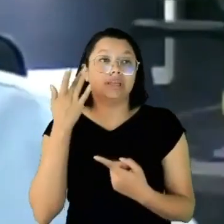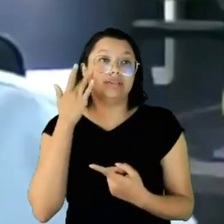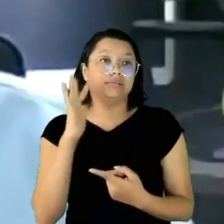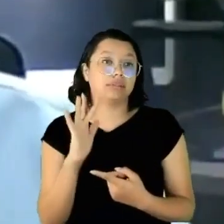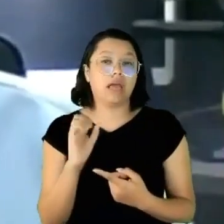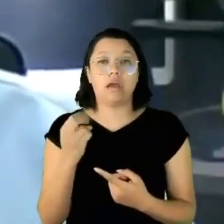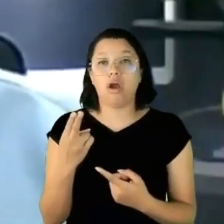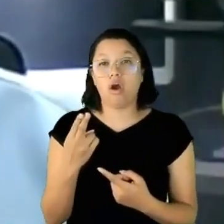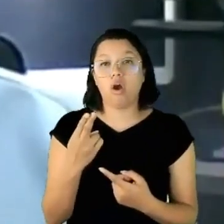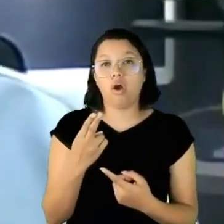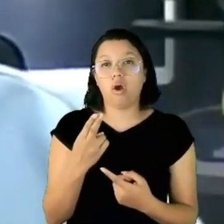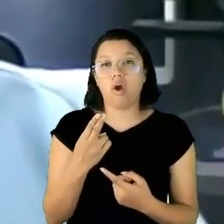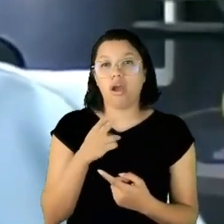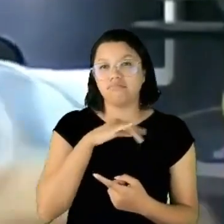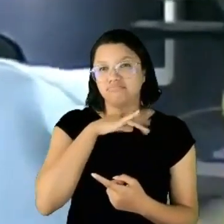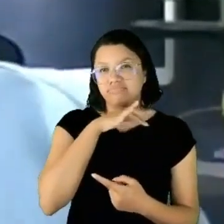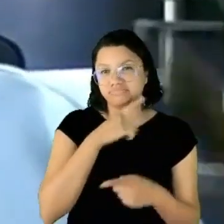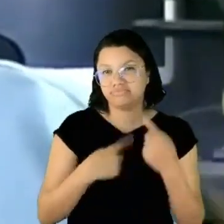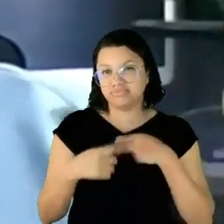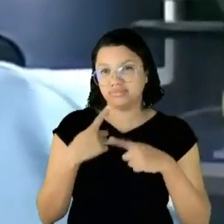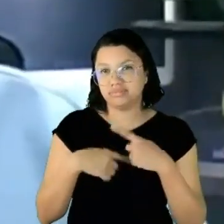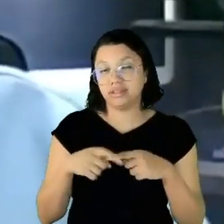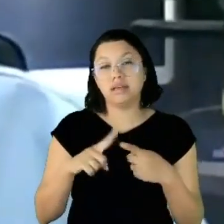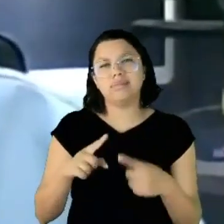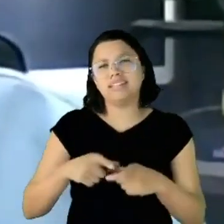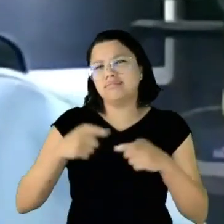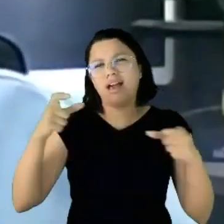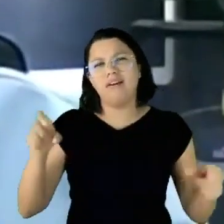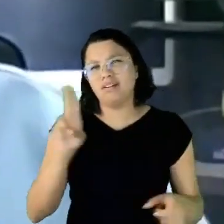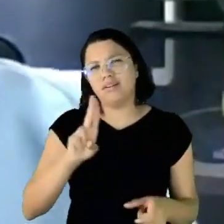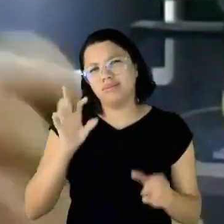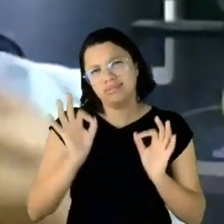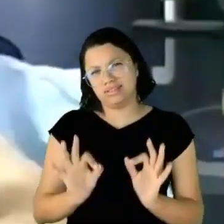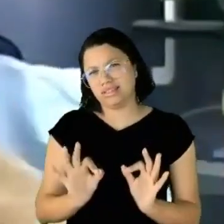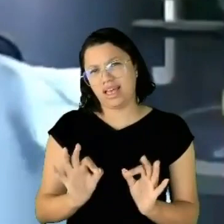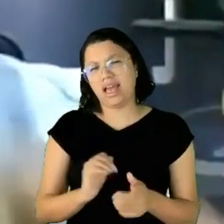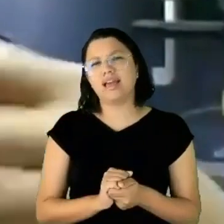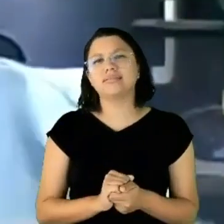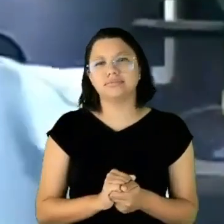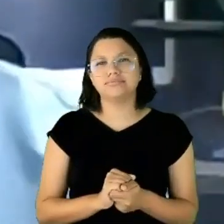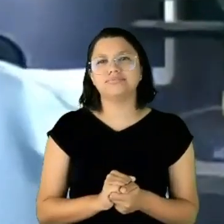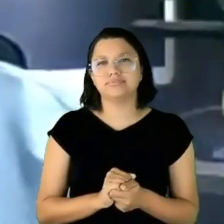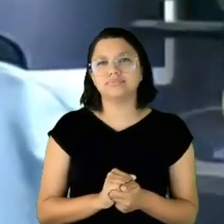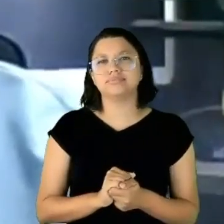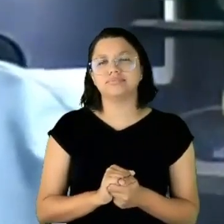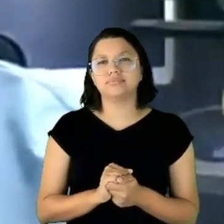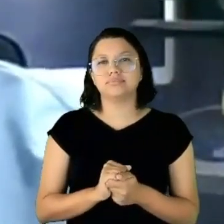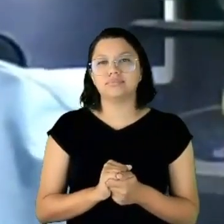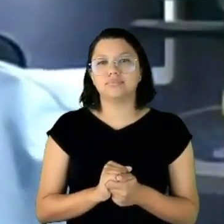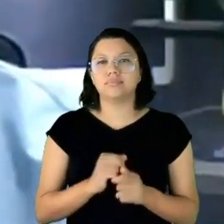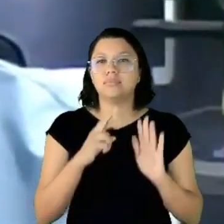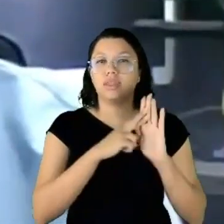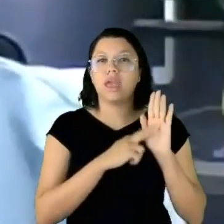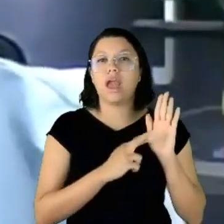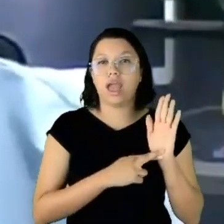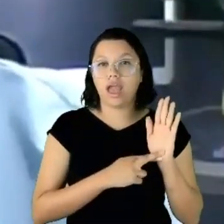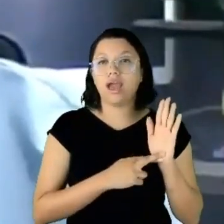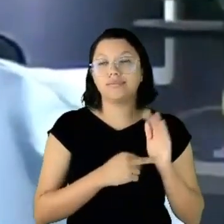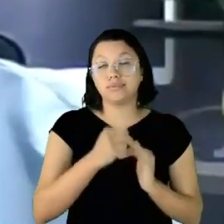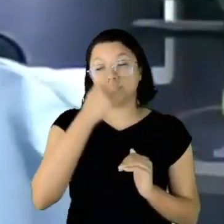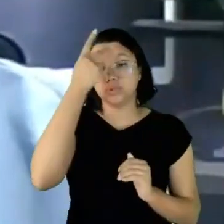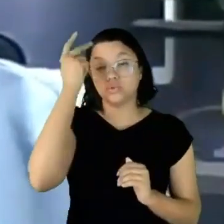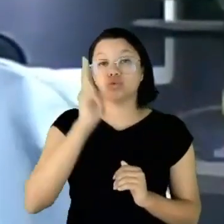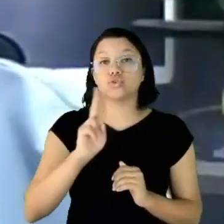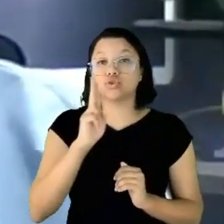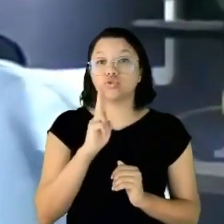ignorância por má vontade mas a maioria usa o sistema certinho então o que é exceção não pode se tornar regra eu